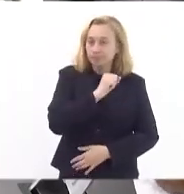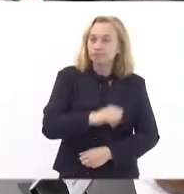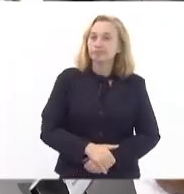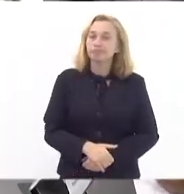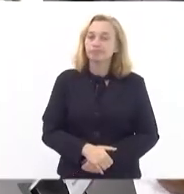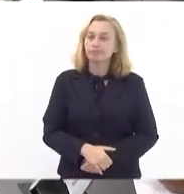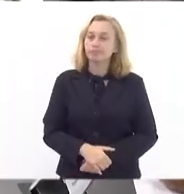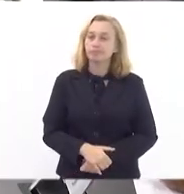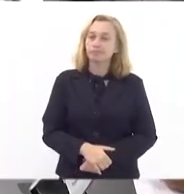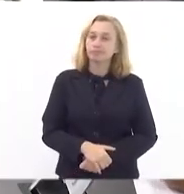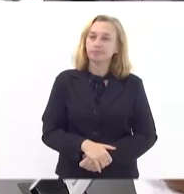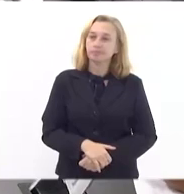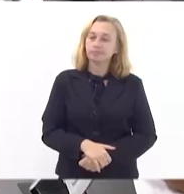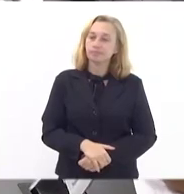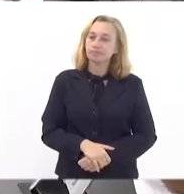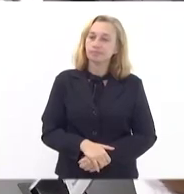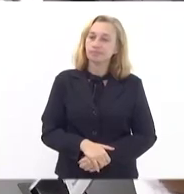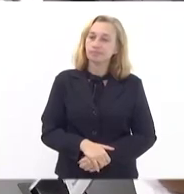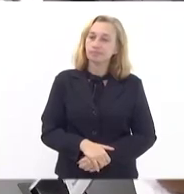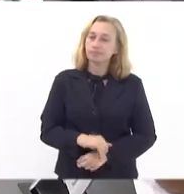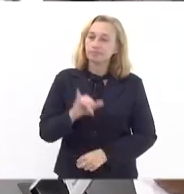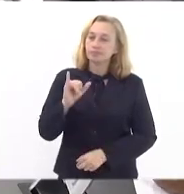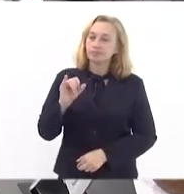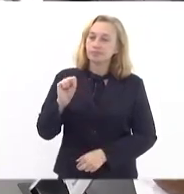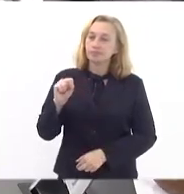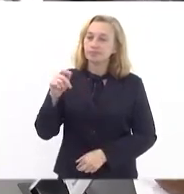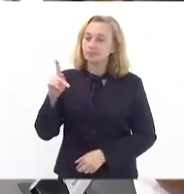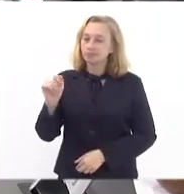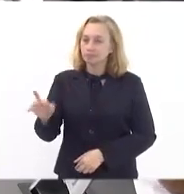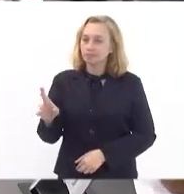mas aqui com nosso esq